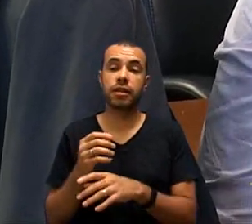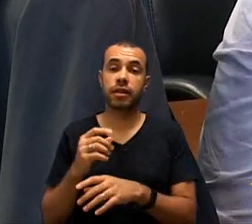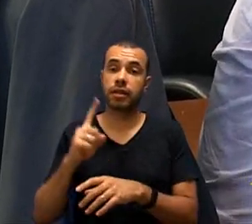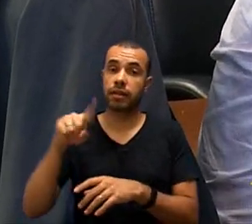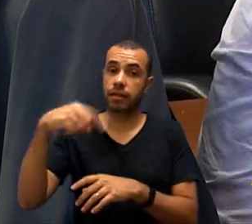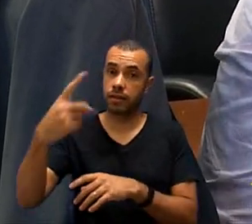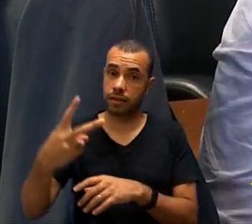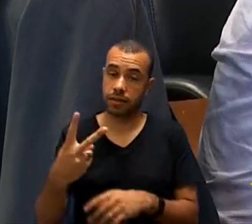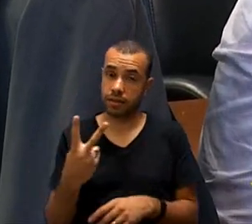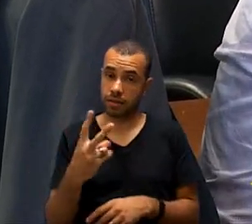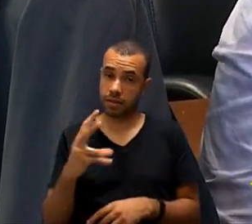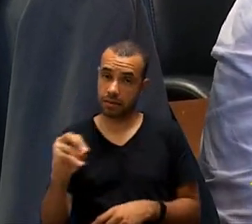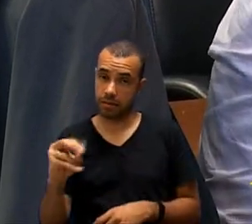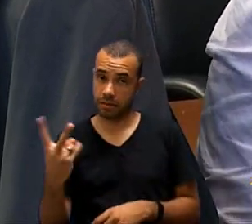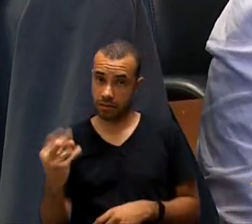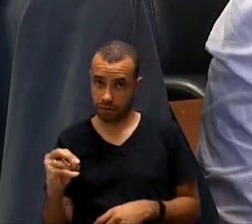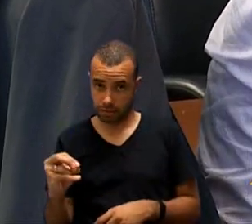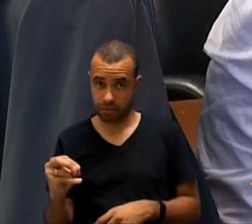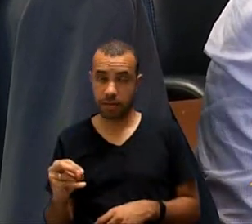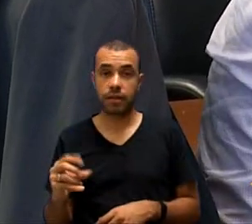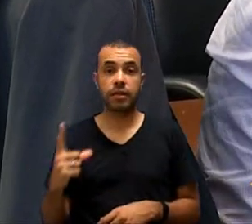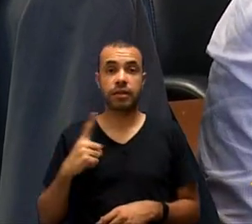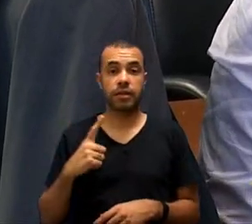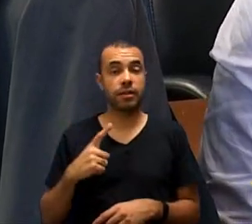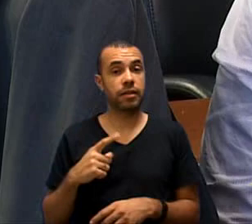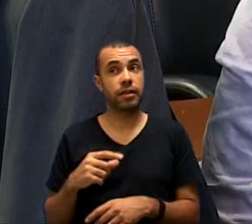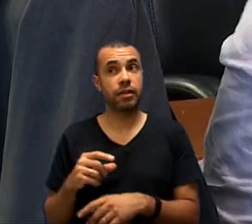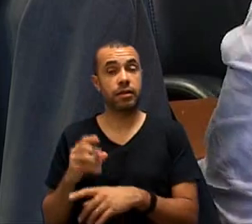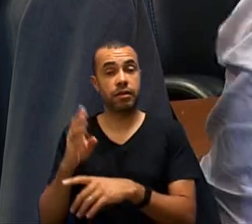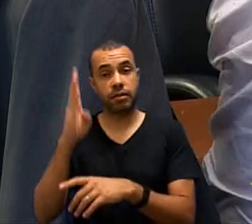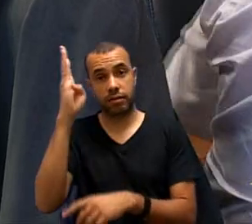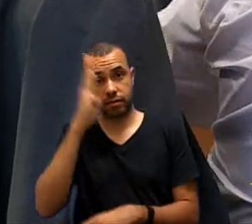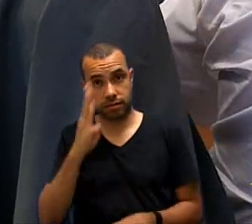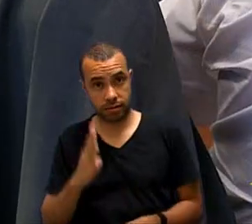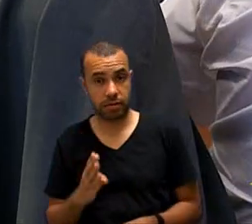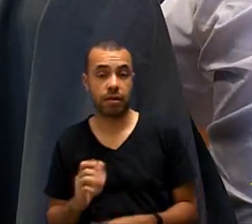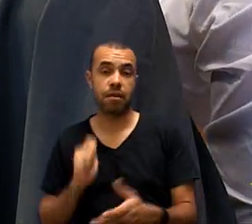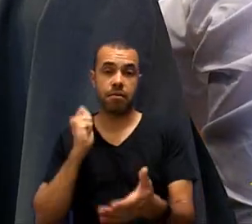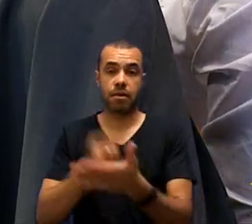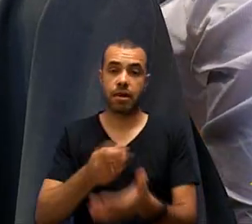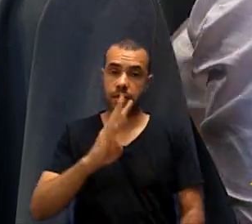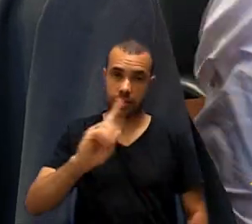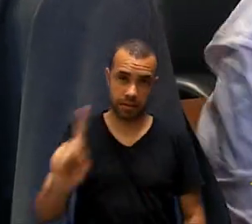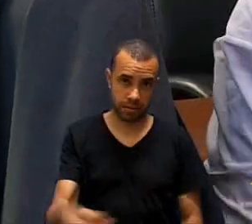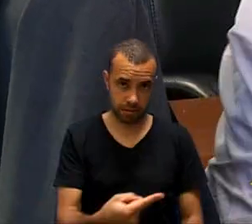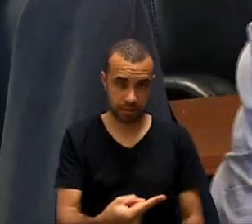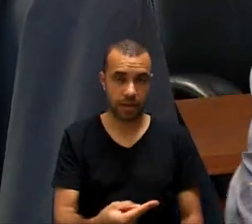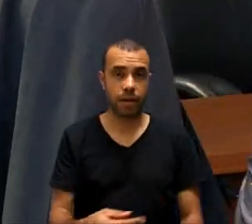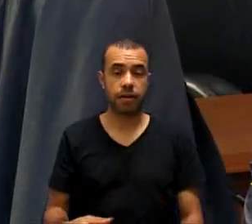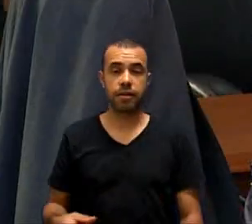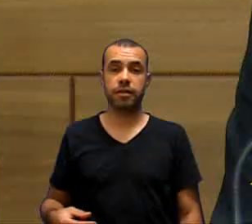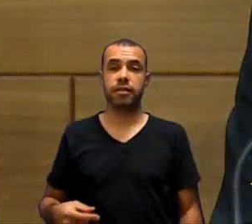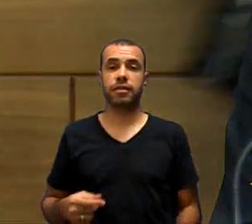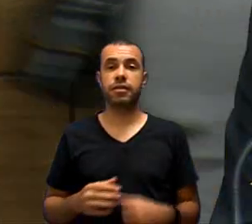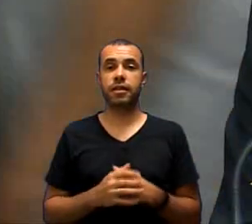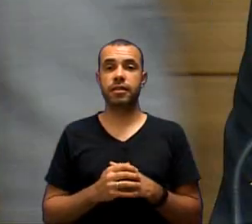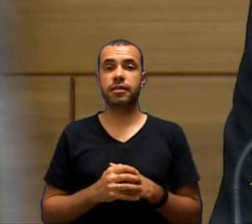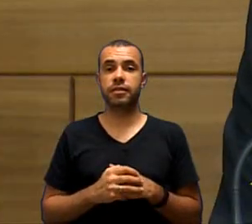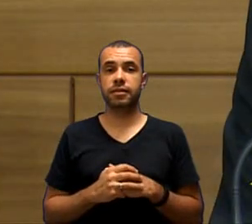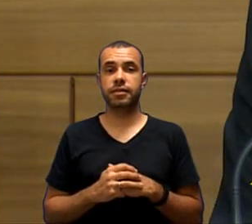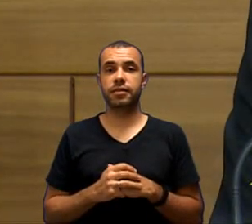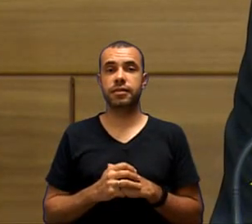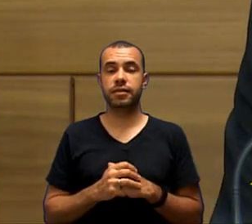sairá do Tesouro de 2020, portanto, são só 3 milhões de reais. Sim. E está garantido. Sim, então,